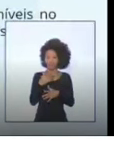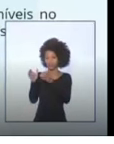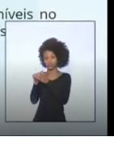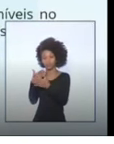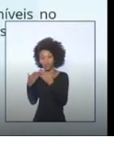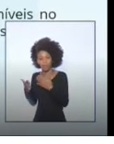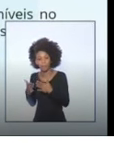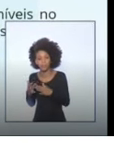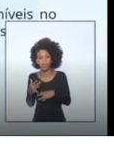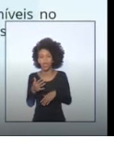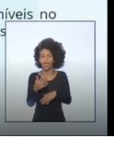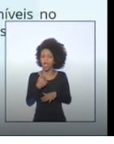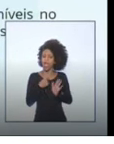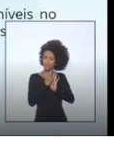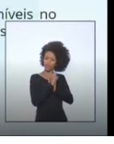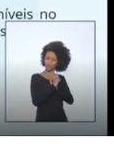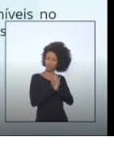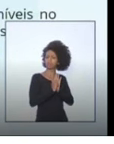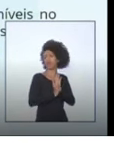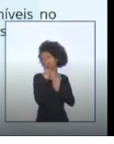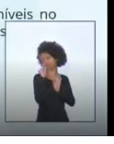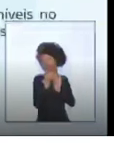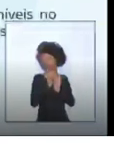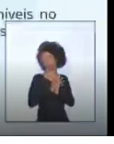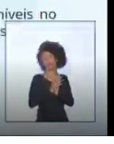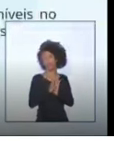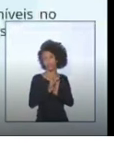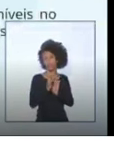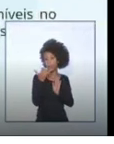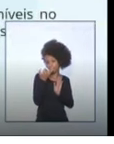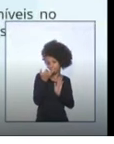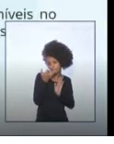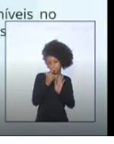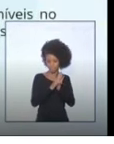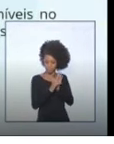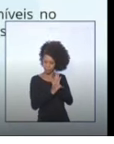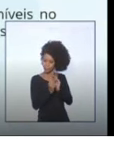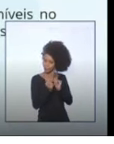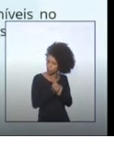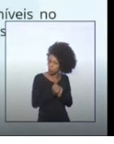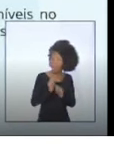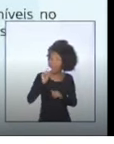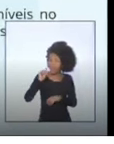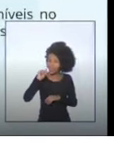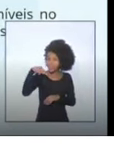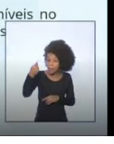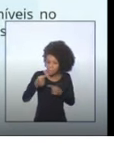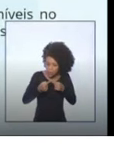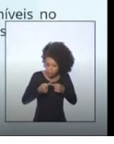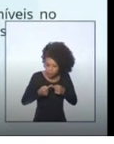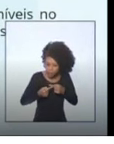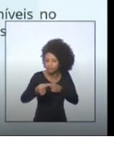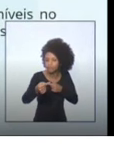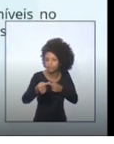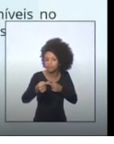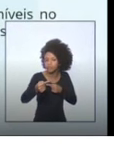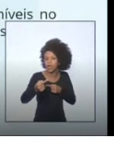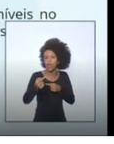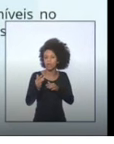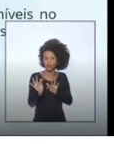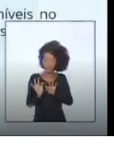anotar um pouco dessas sugestões aqui, por isso que eu já trouxe o meu papel, minha caneta, e para que na próxima semana, quando essa aula,